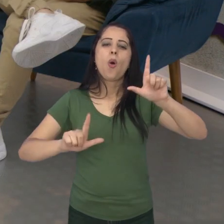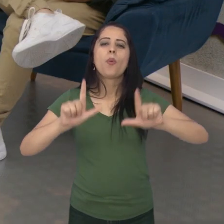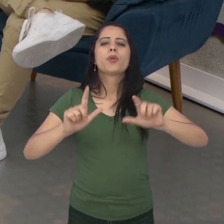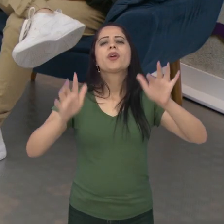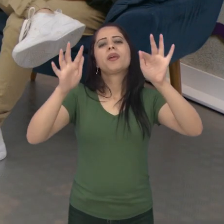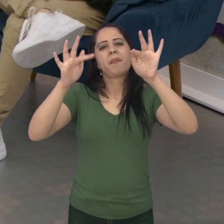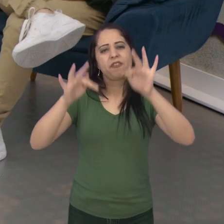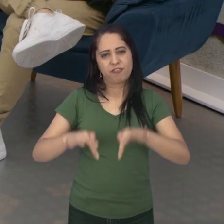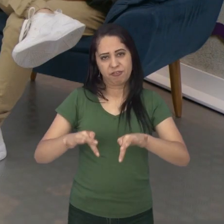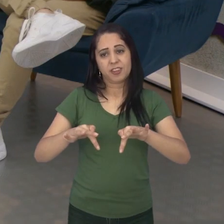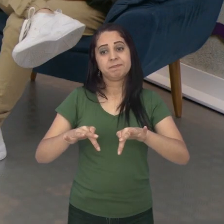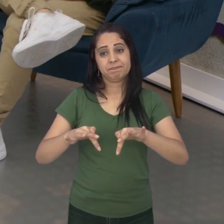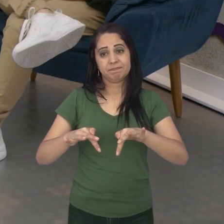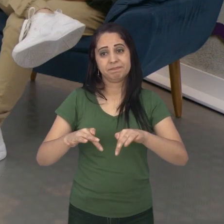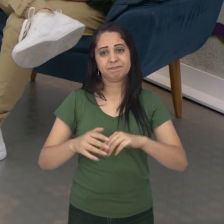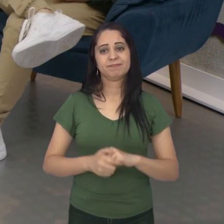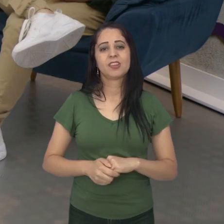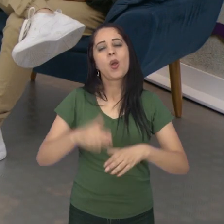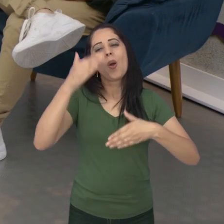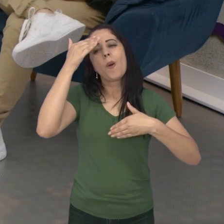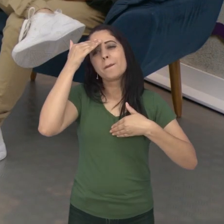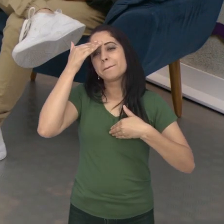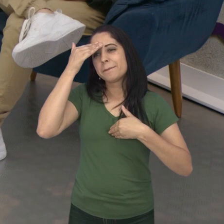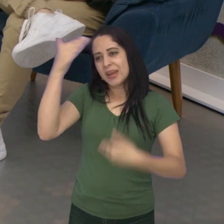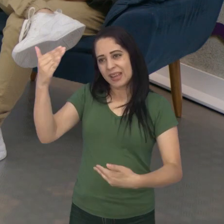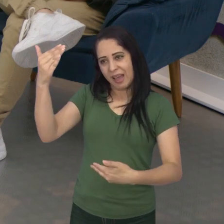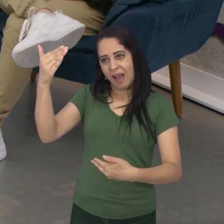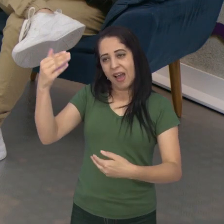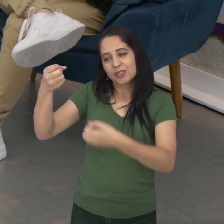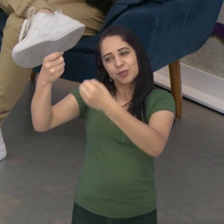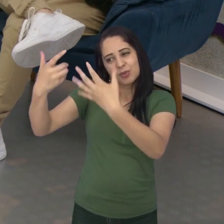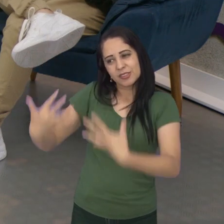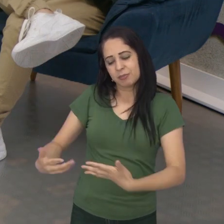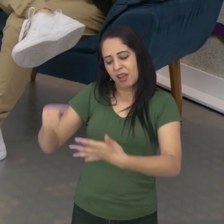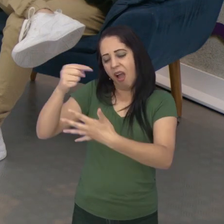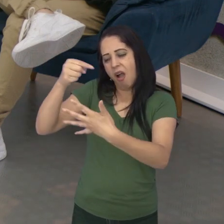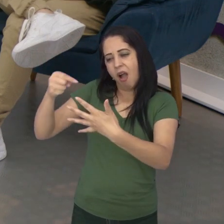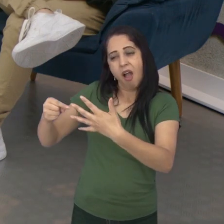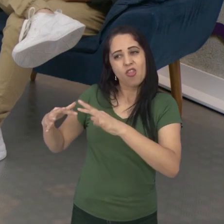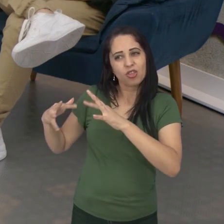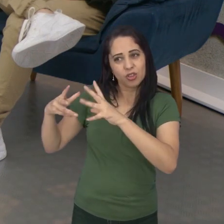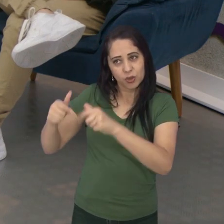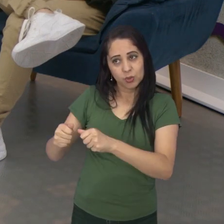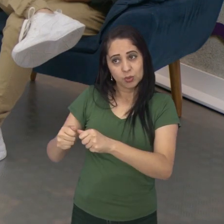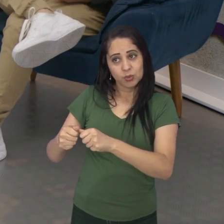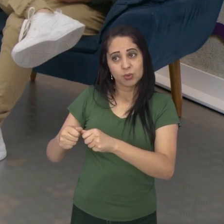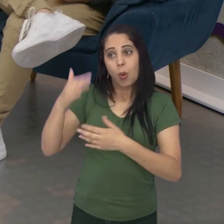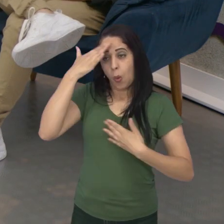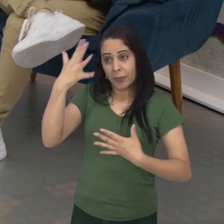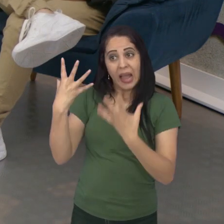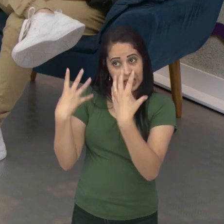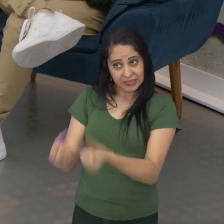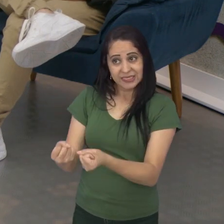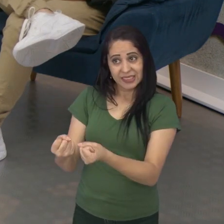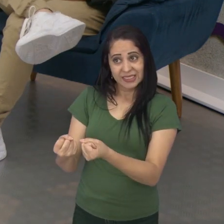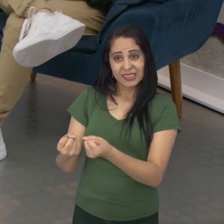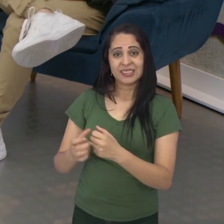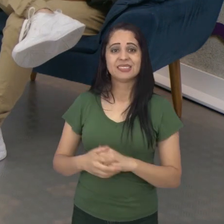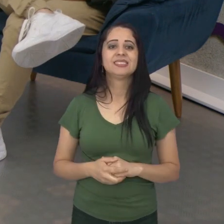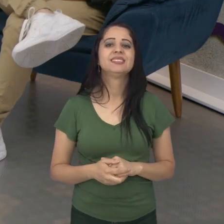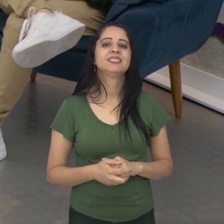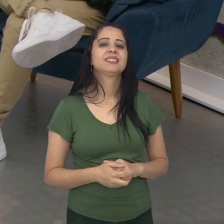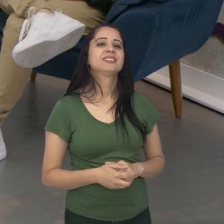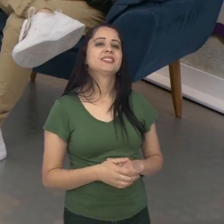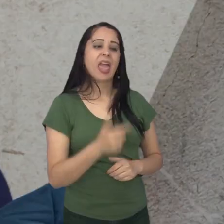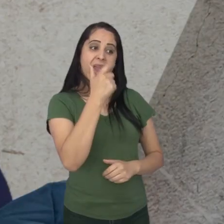Chegamos ao ponto final do nosso programa de hoje. Muito obrigado pelo conhecimento, muito obrigado por ter topado falar com a gente,